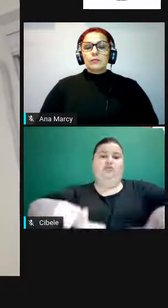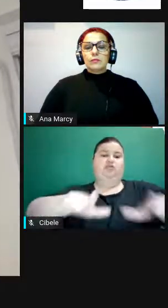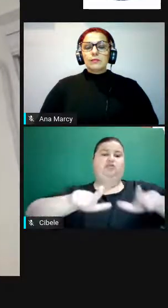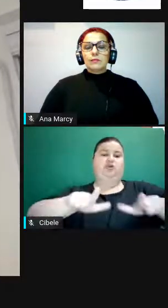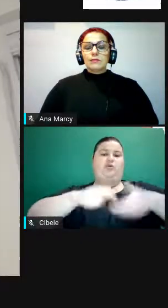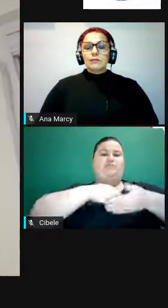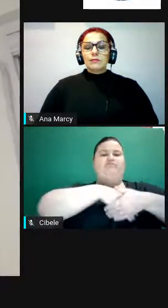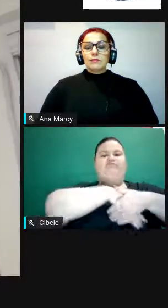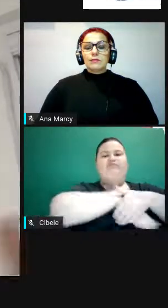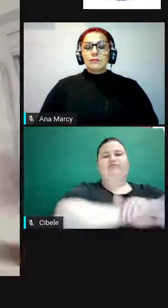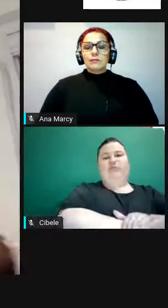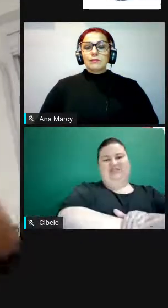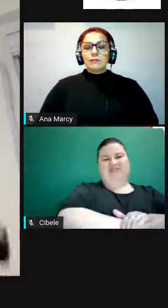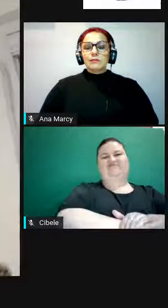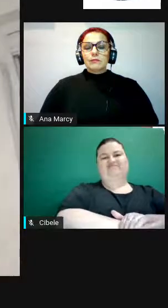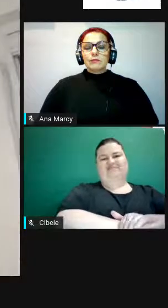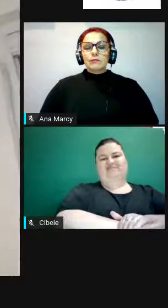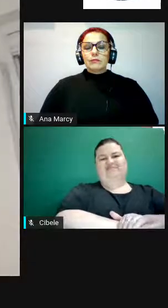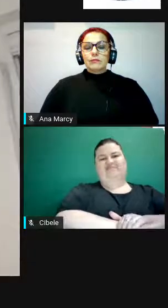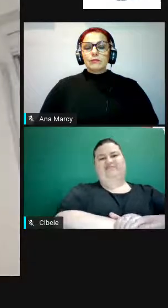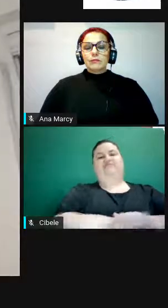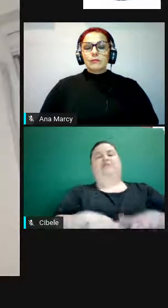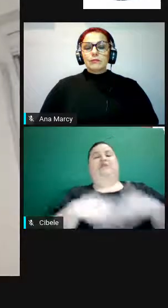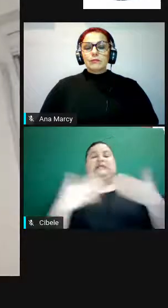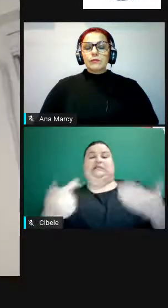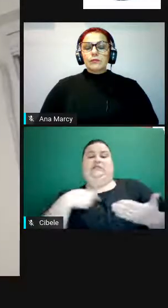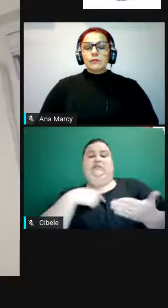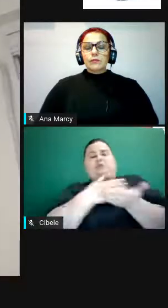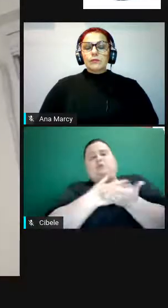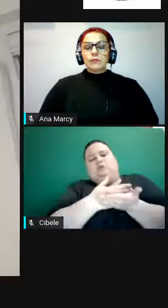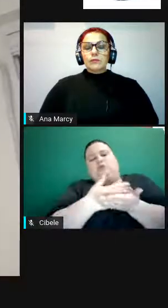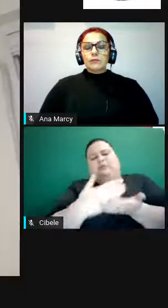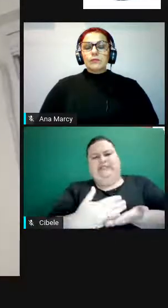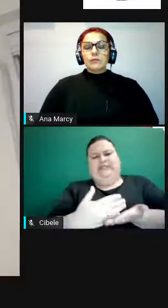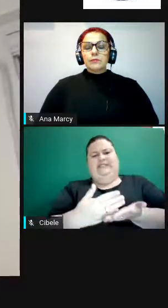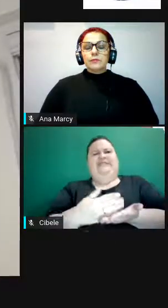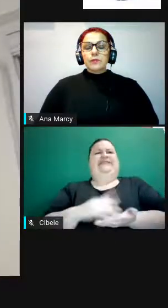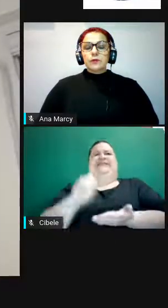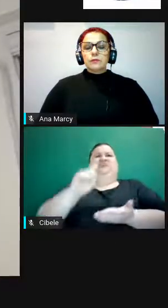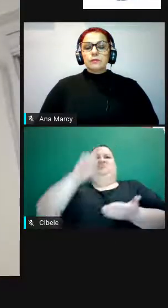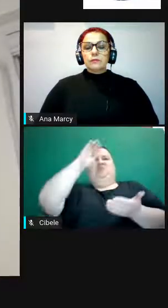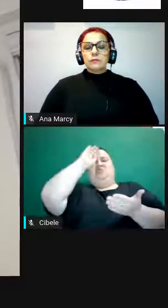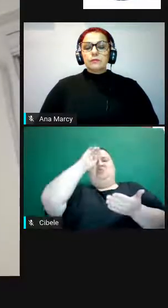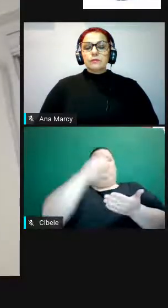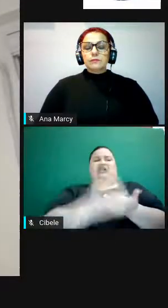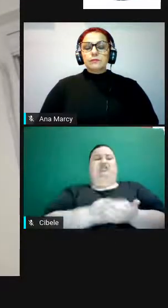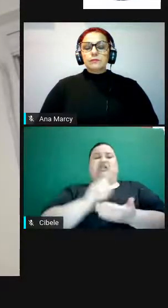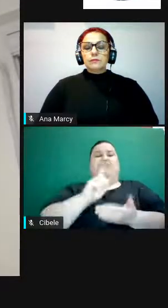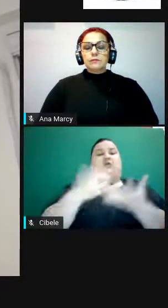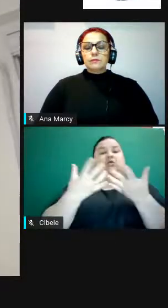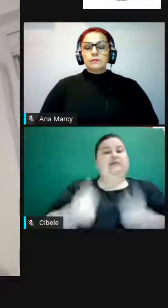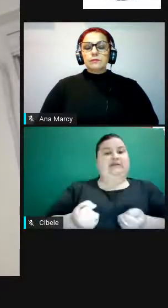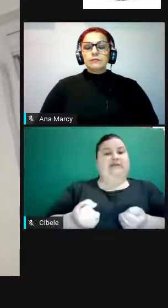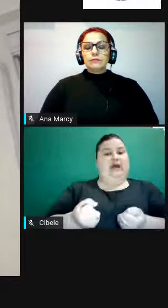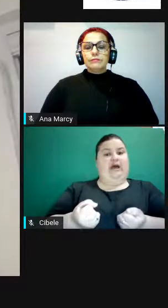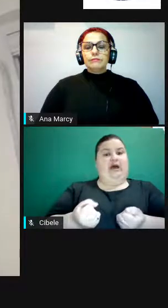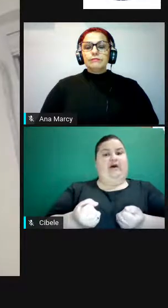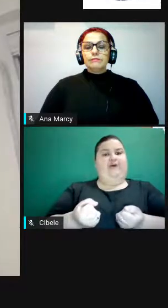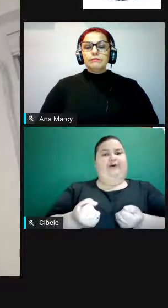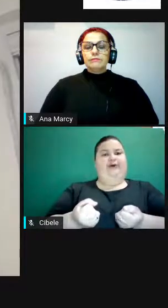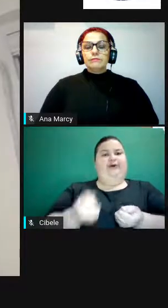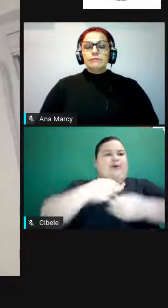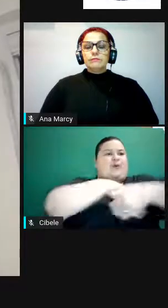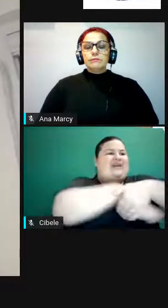e definitivamente quando eu comecei lá eu não acreditava eu não na verdade eu não aceitava o fato de ter que